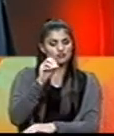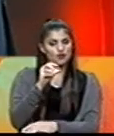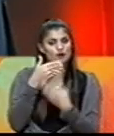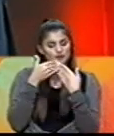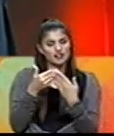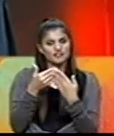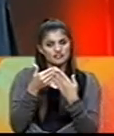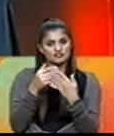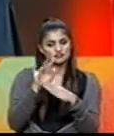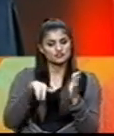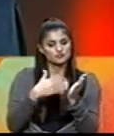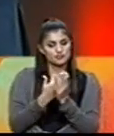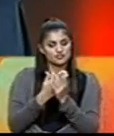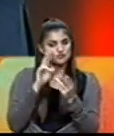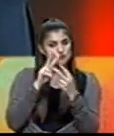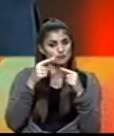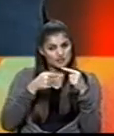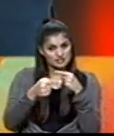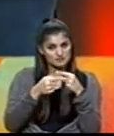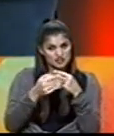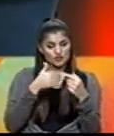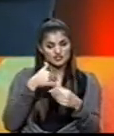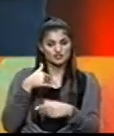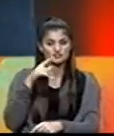Hélio, muito obrigado por mais esta proposta. Até para a semana. Sim, com saúde é o que desejamos.